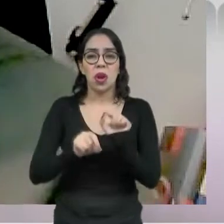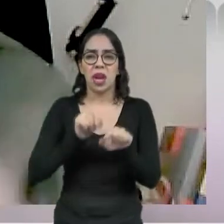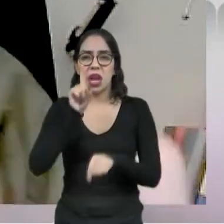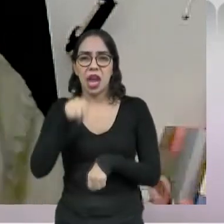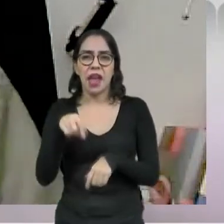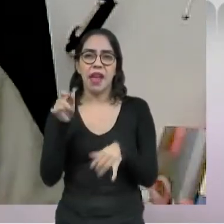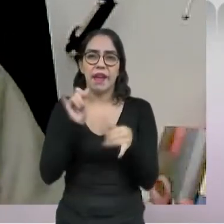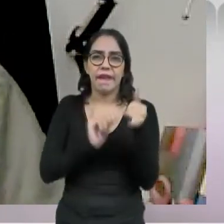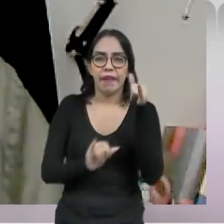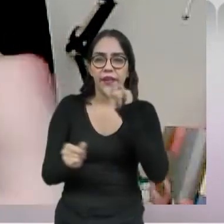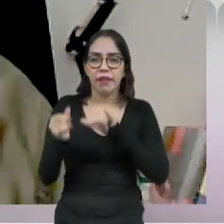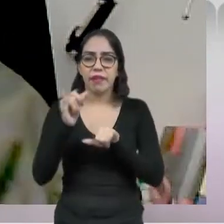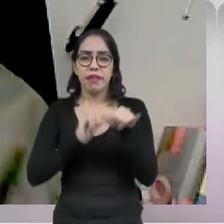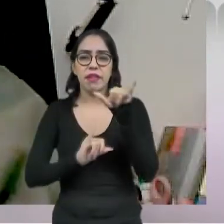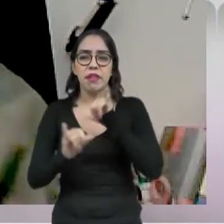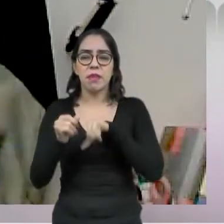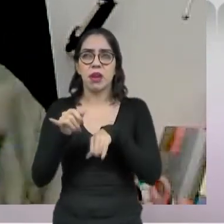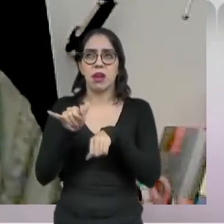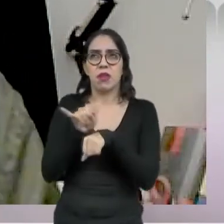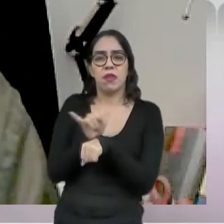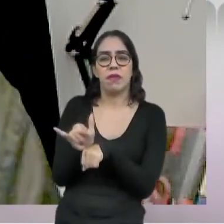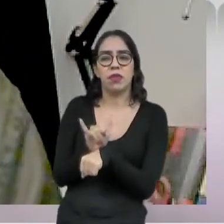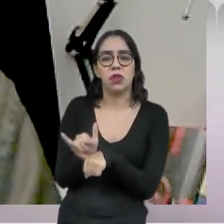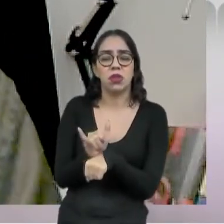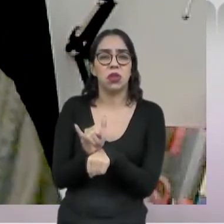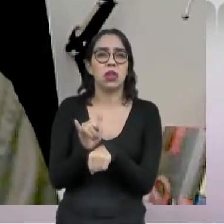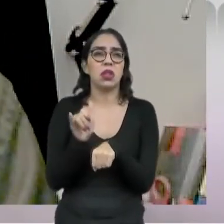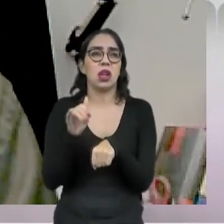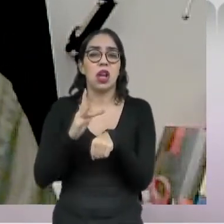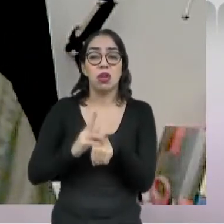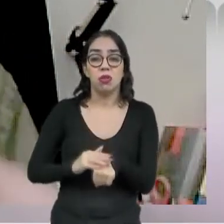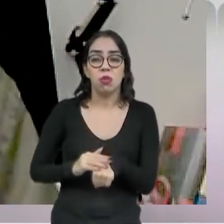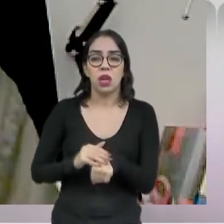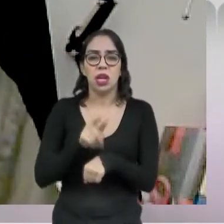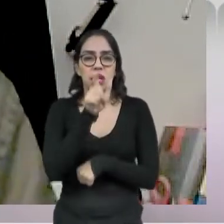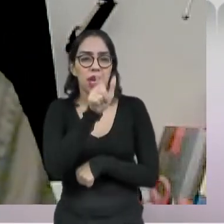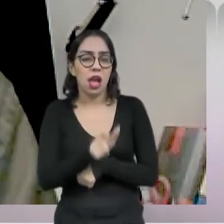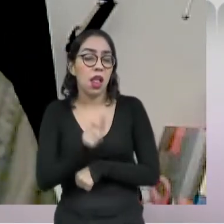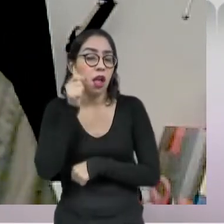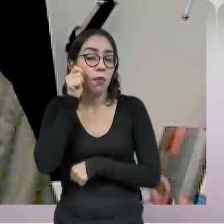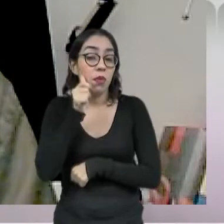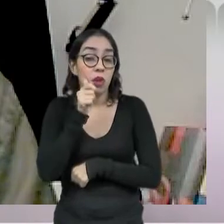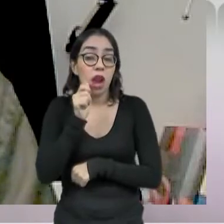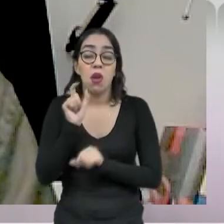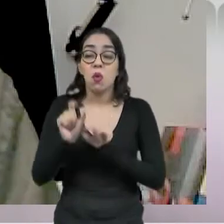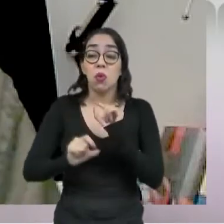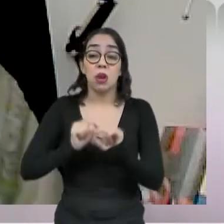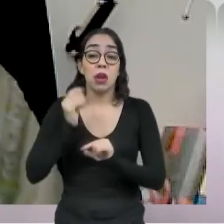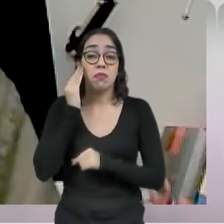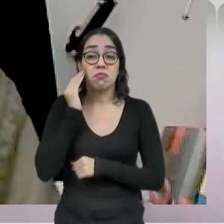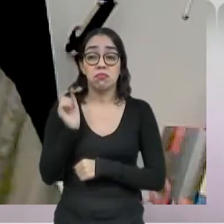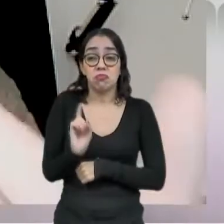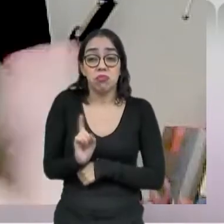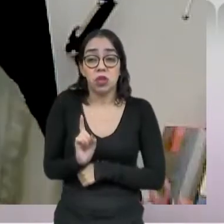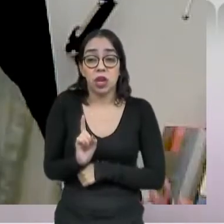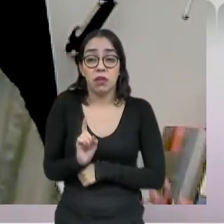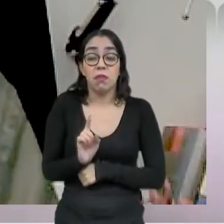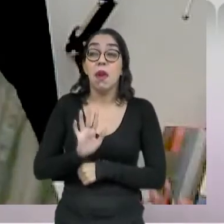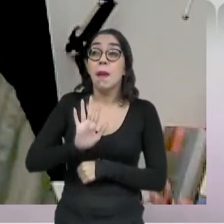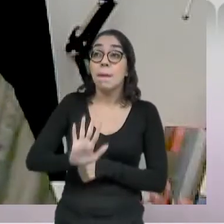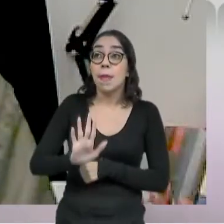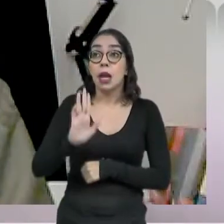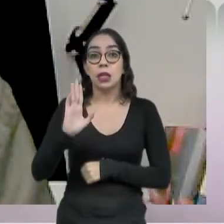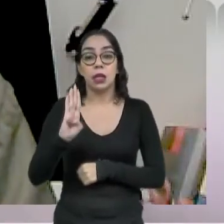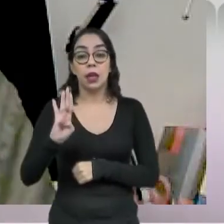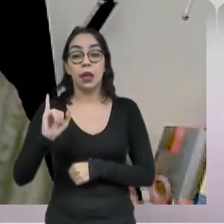de química ou de alguma presumida doença da beata, e enviam este relatório para o bispo, e o bispo fica indignado, os